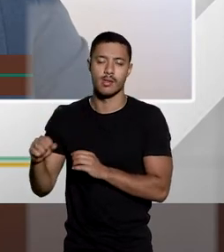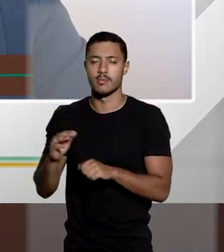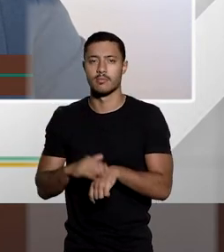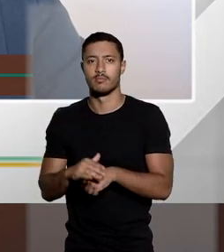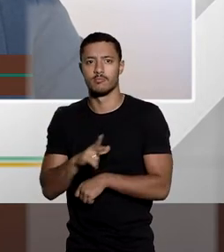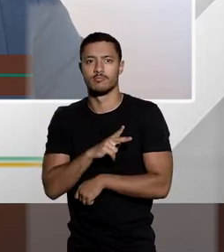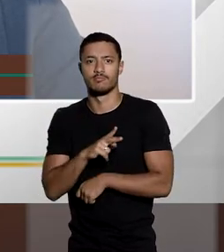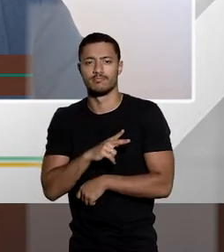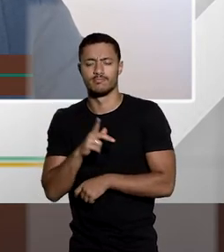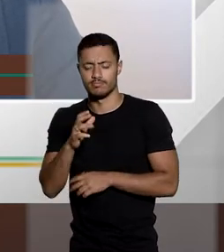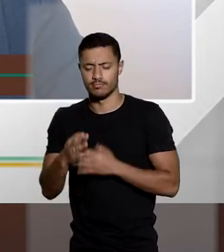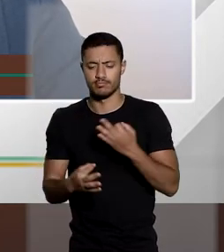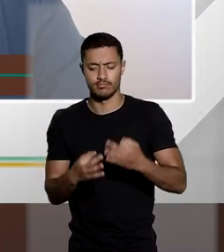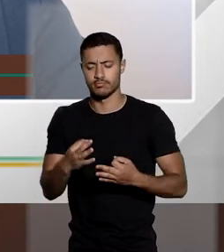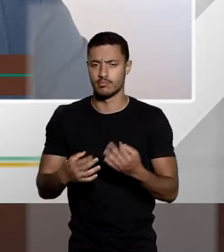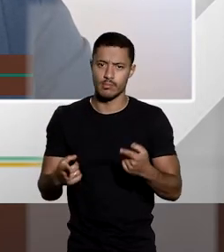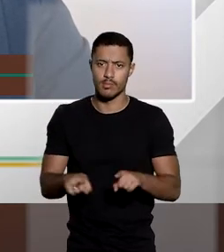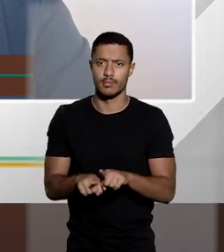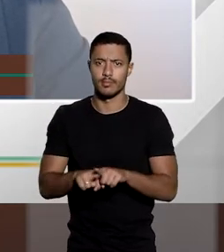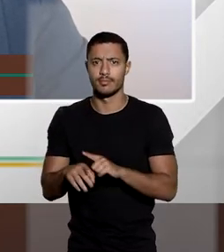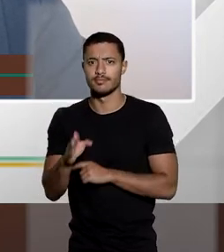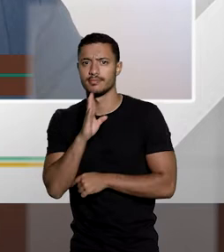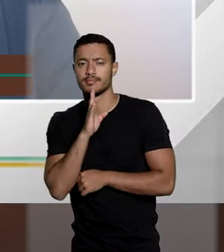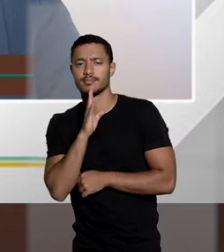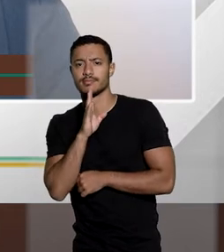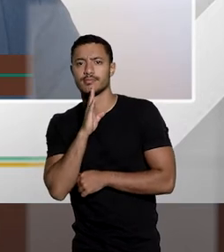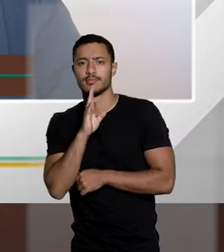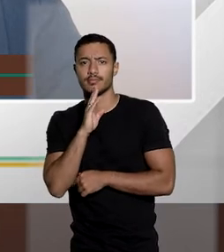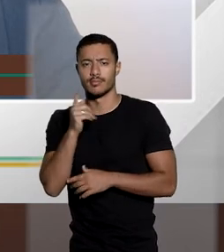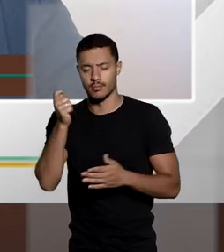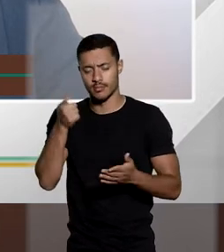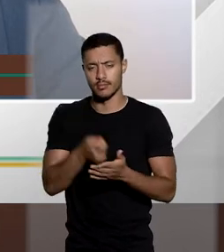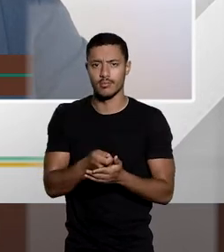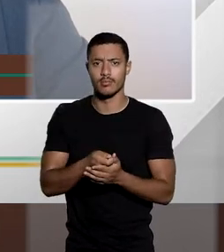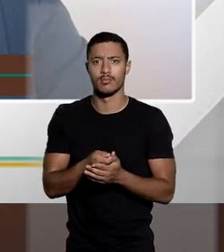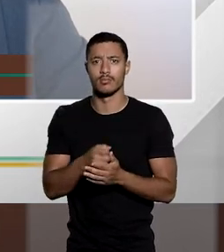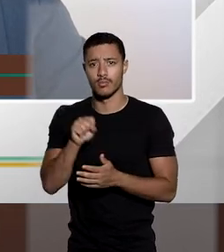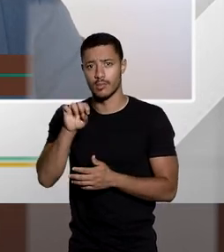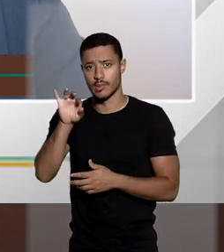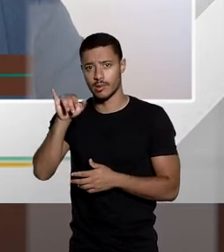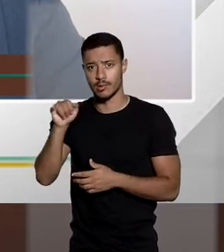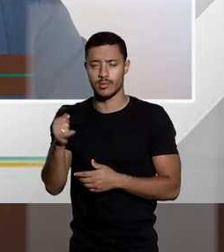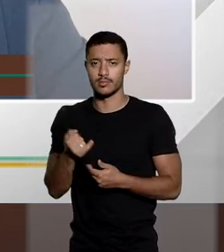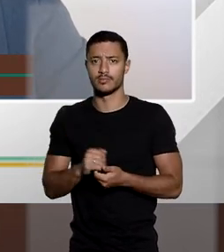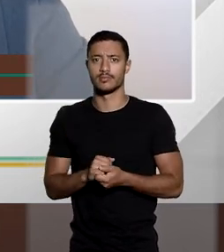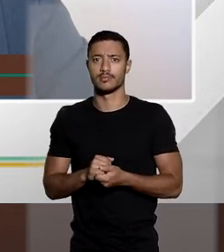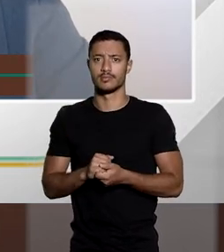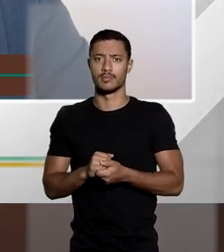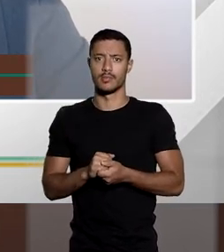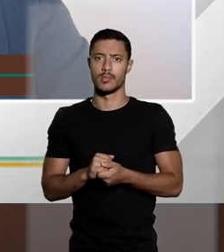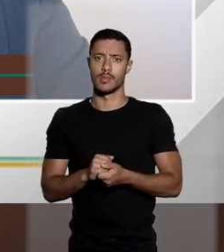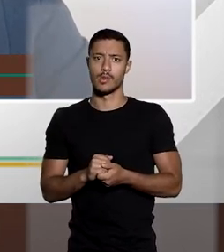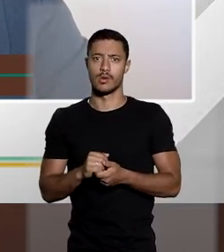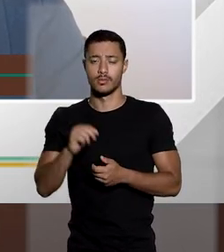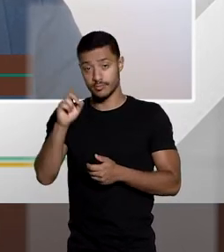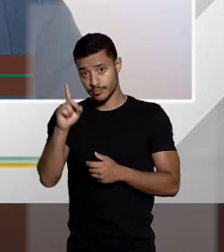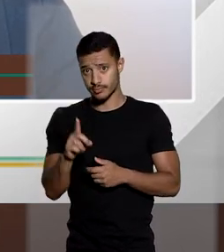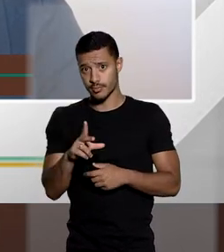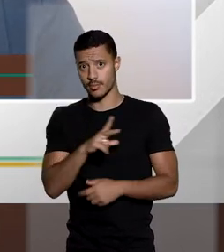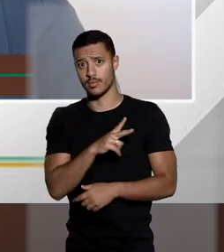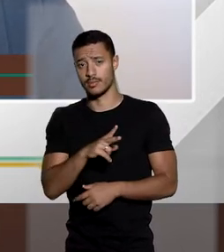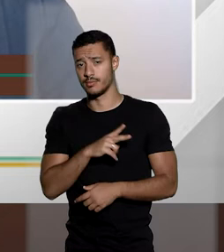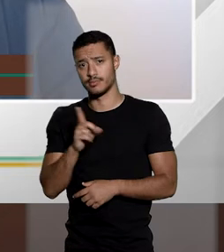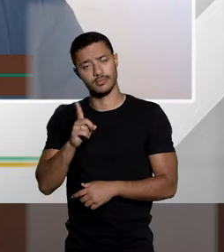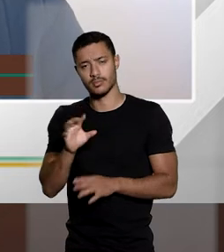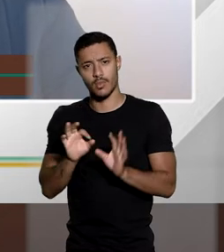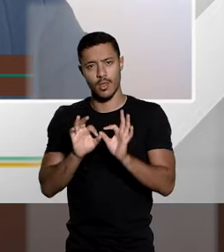privado, e alguns julgados também reconhecem essa aplicação, principalmente do STJ, supletiva do direito privado,